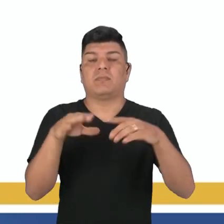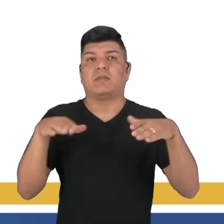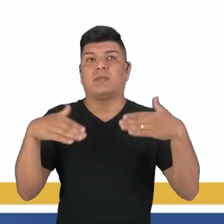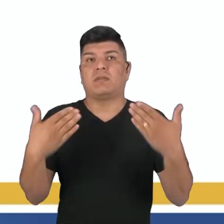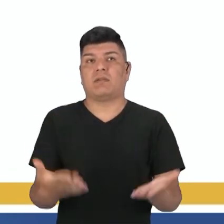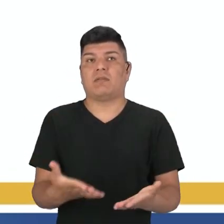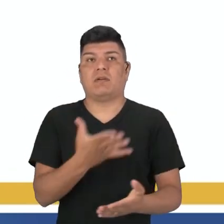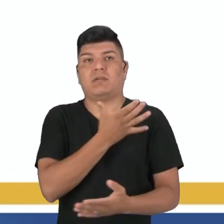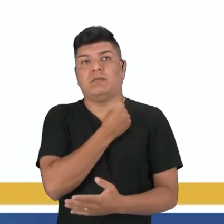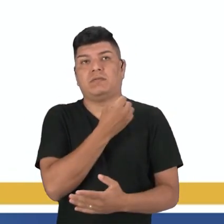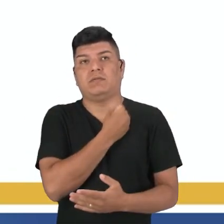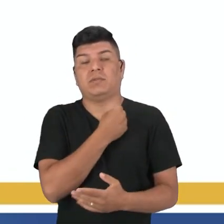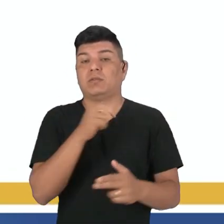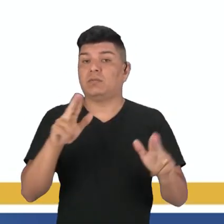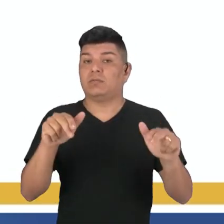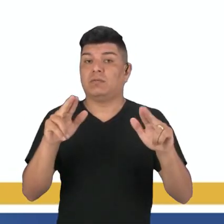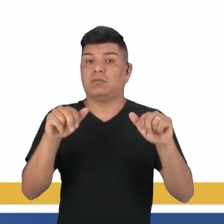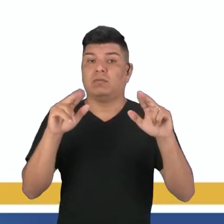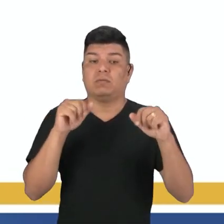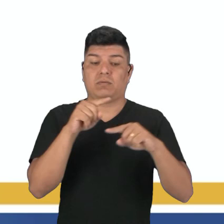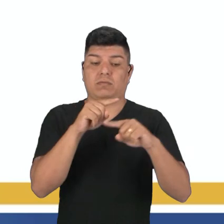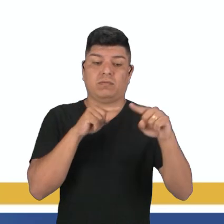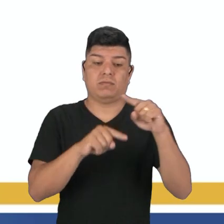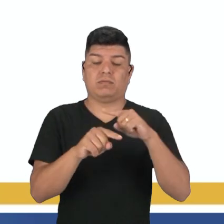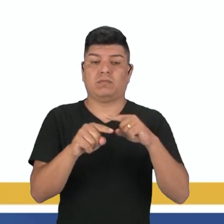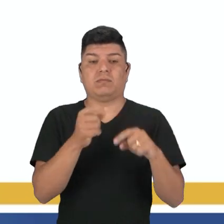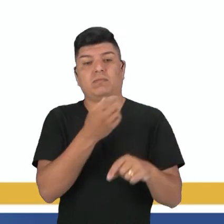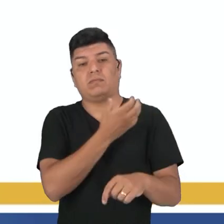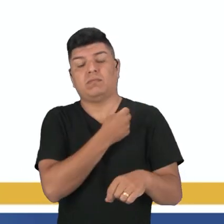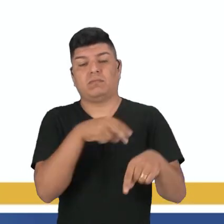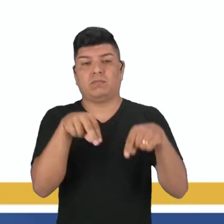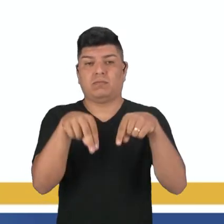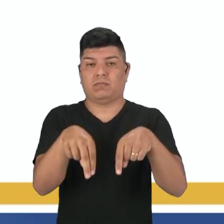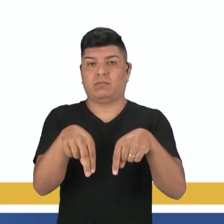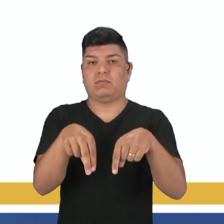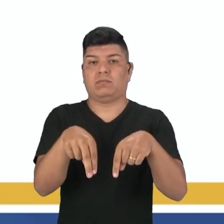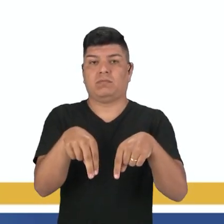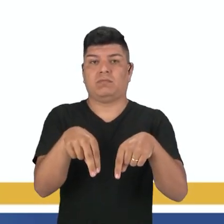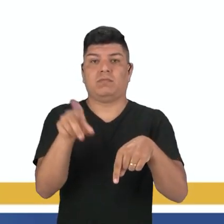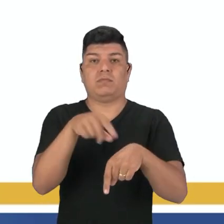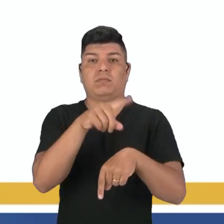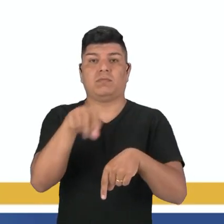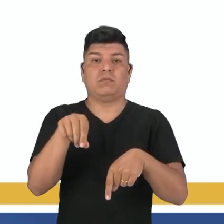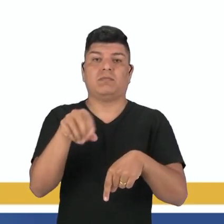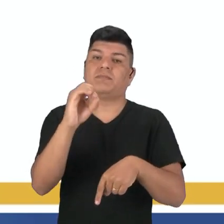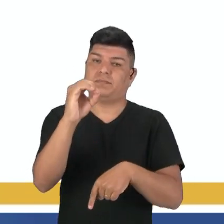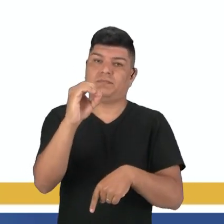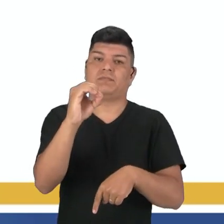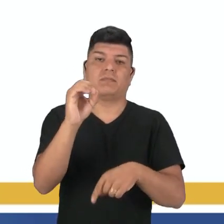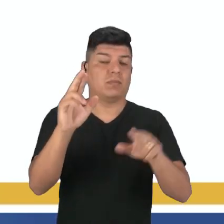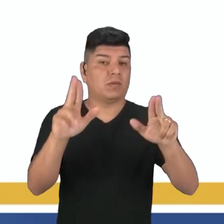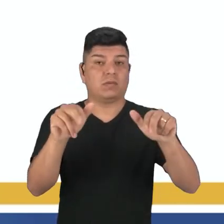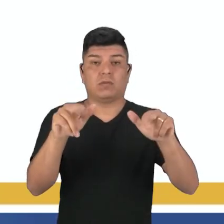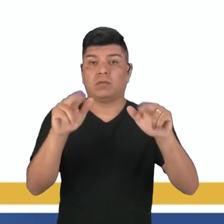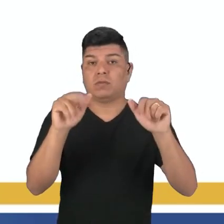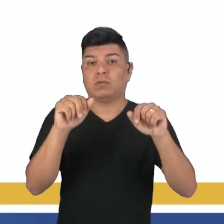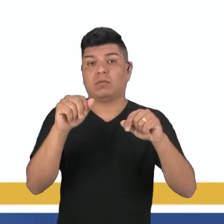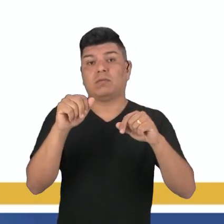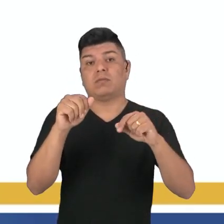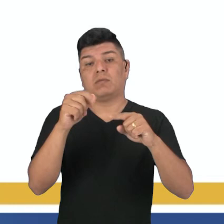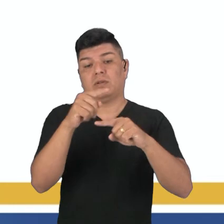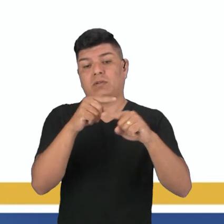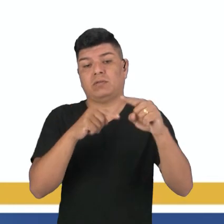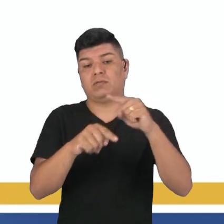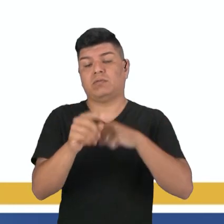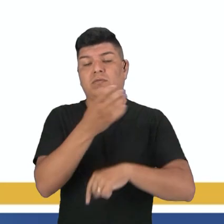número? Qual número nunca é divisor de um número natural não nulo? O zero. O zero, ele nunca vai ser divisor de